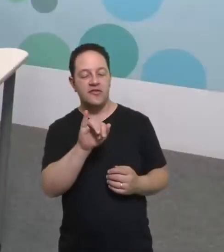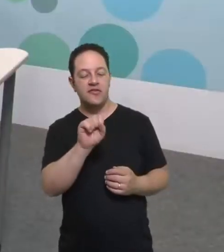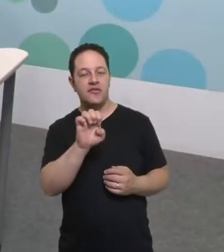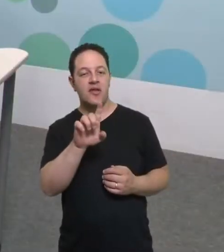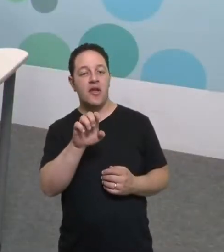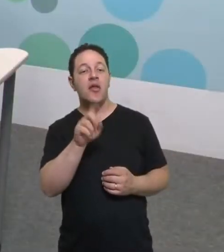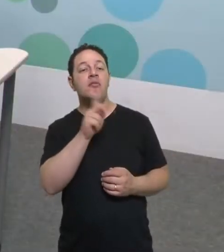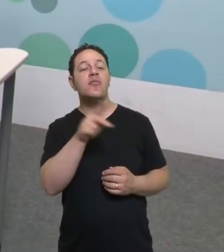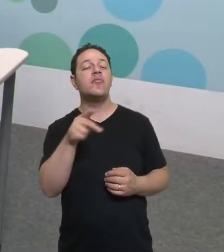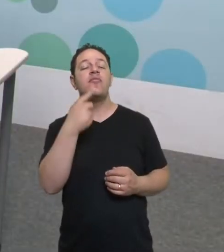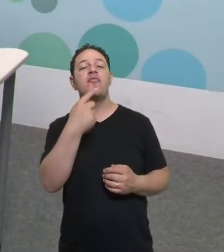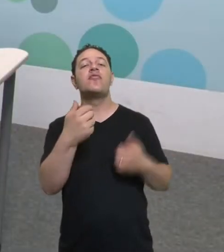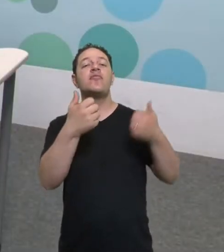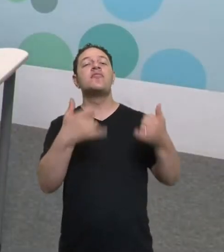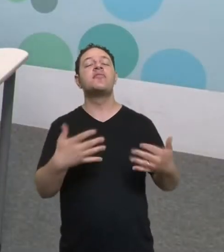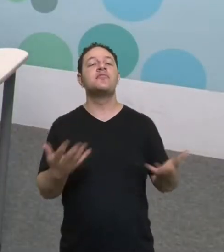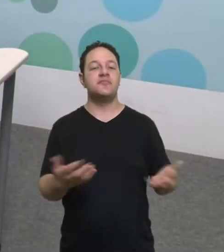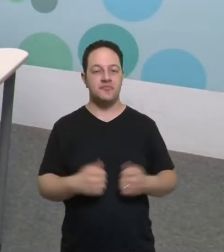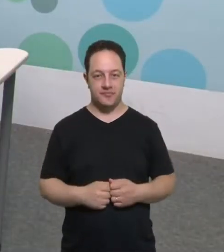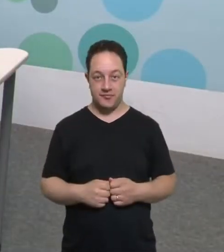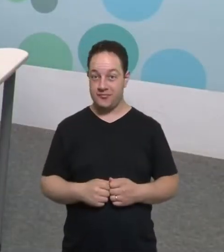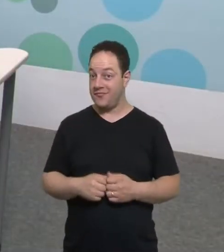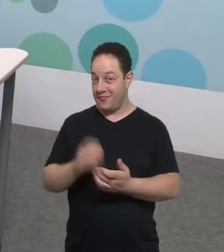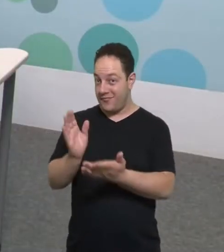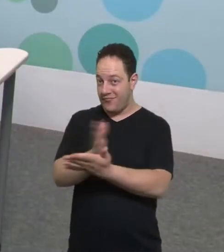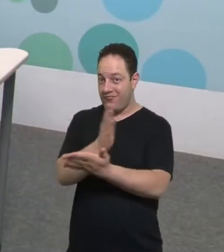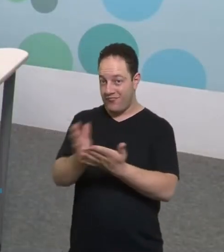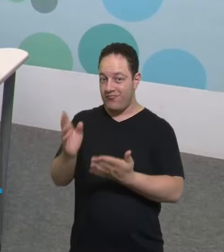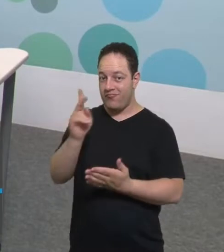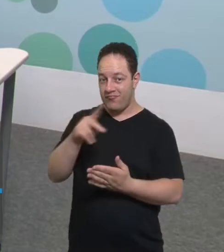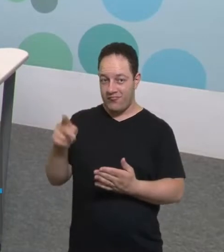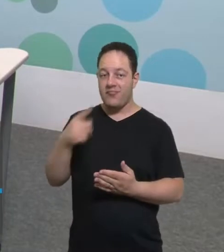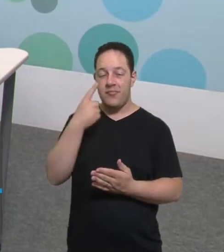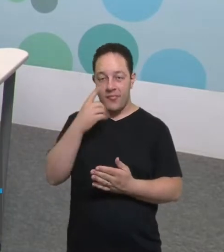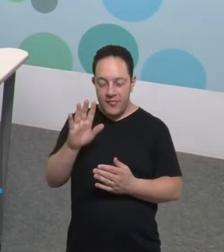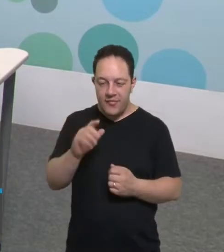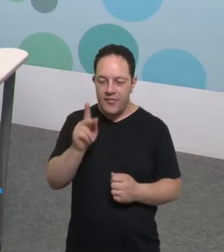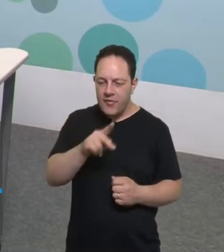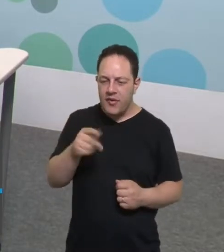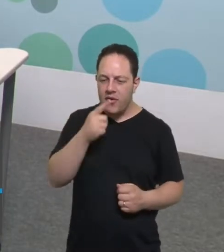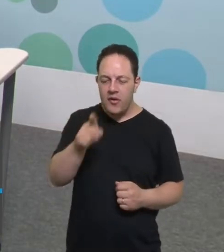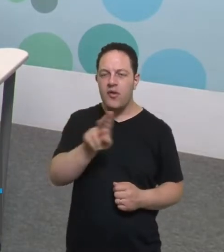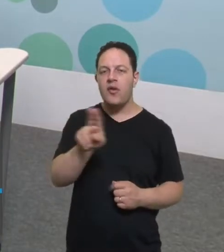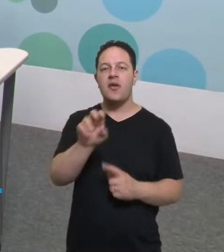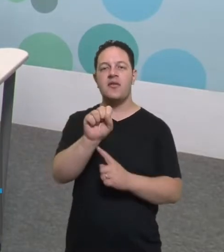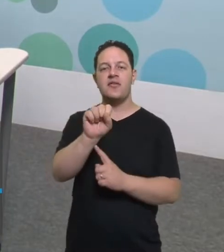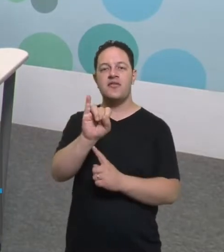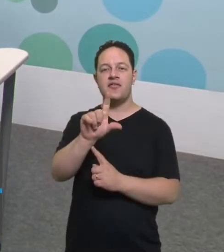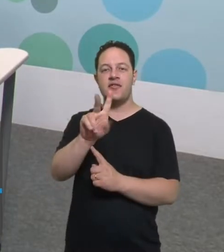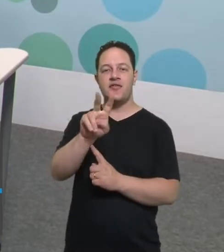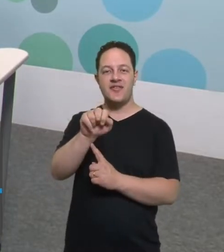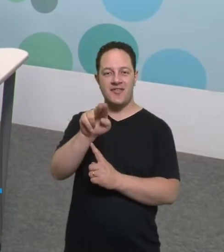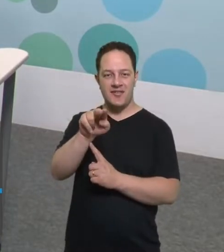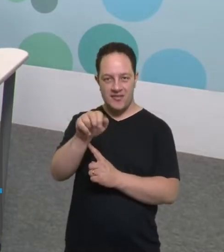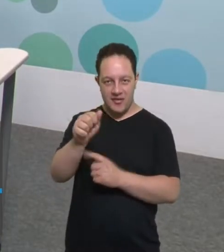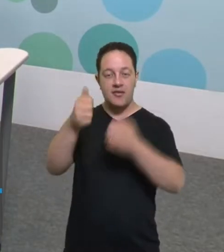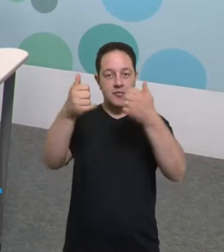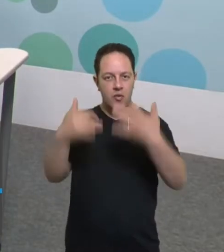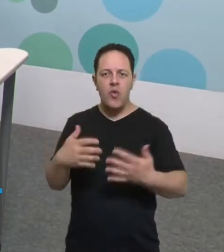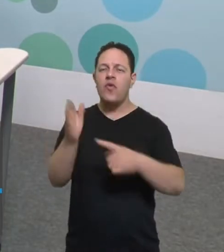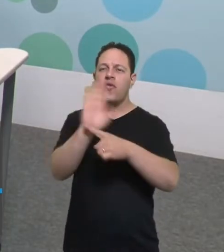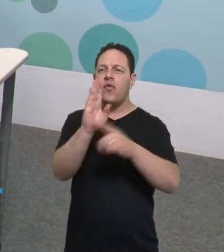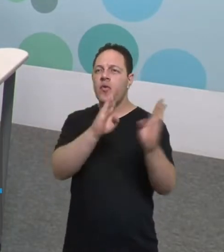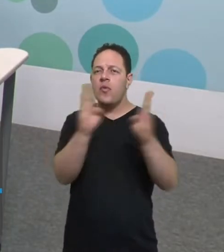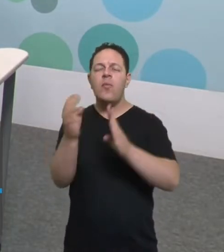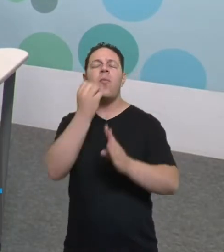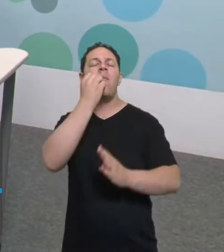comentaram aí então tem alguns aqui ó para ver se era Silvania falou muito bom sobre o vídeo né